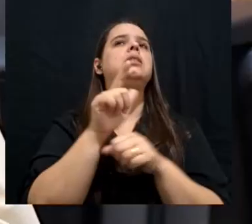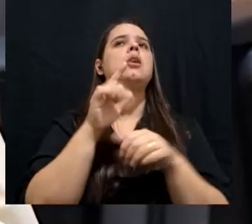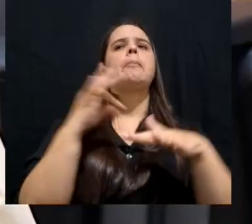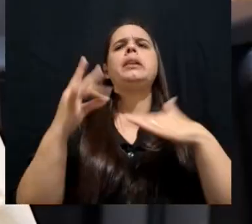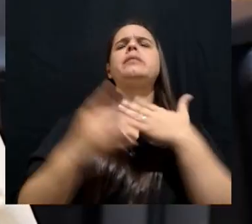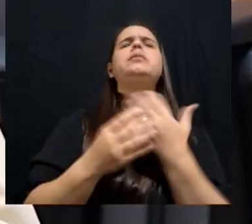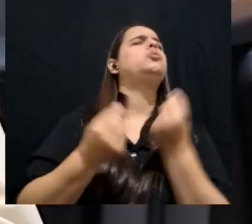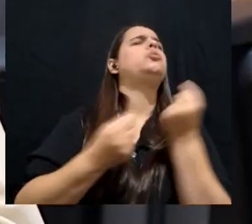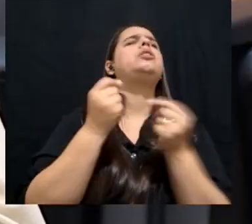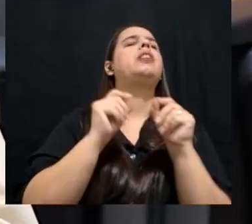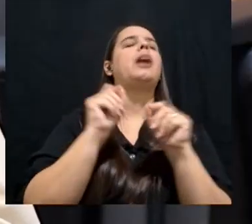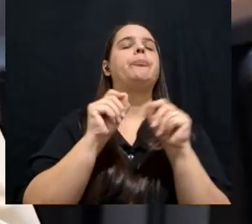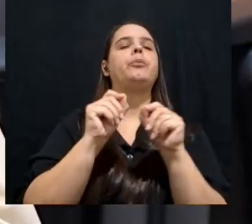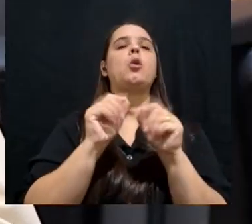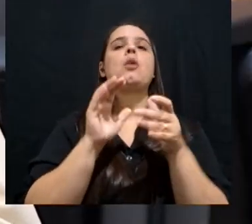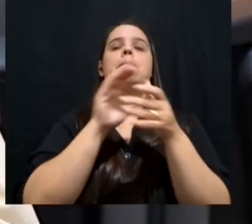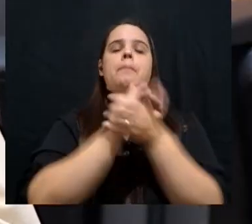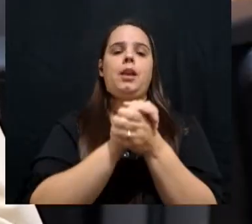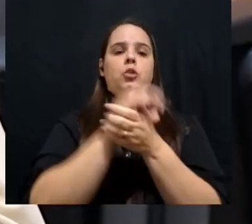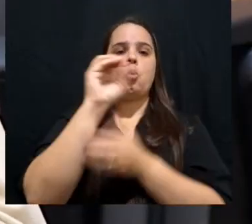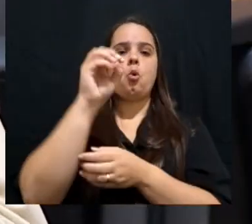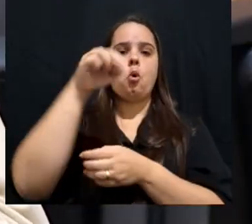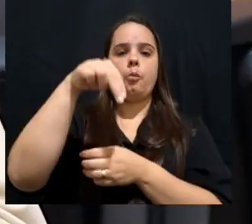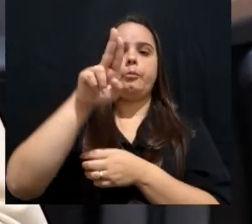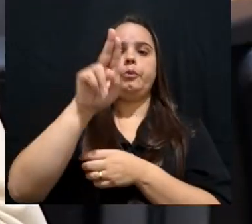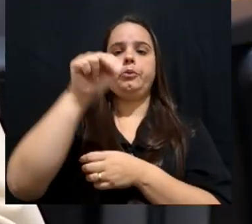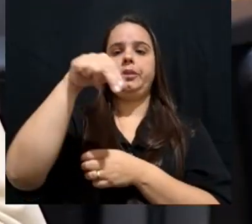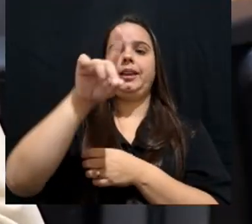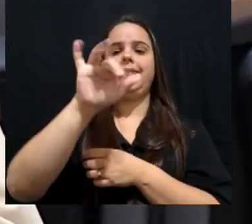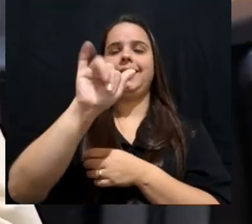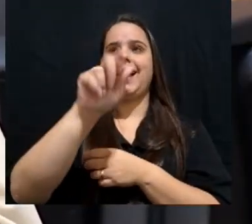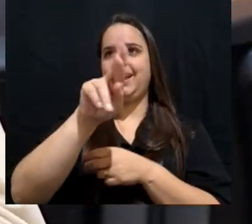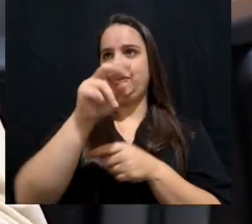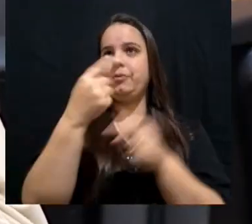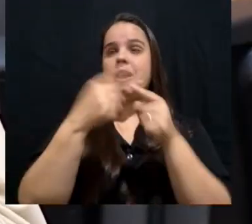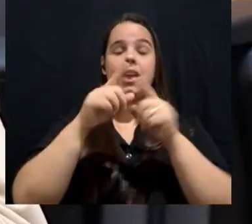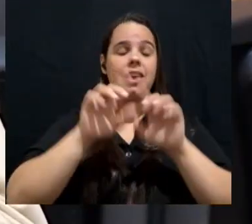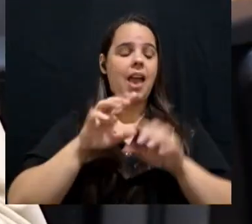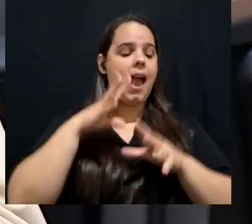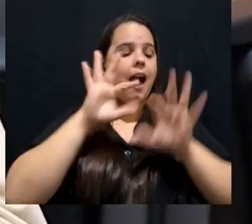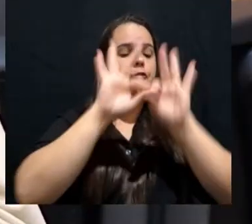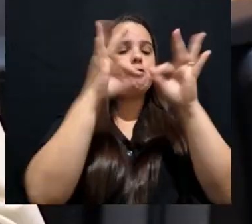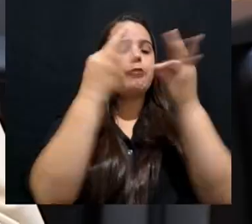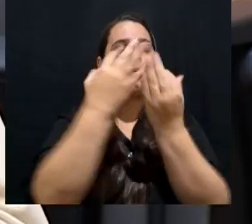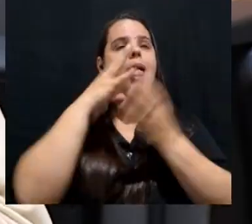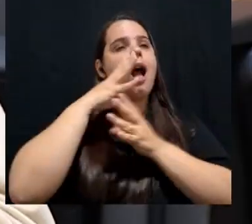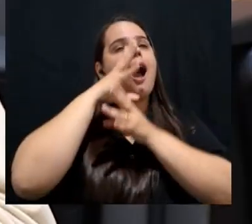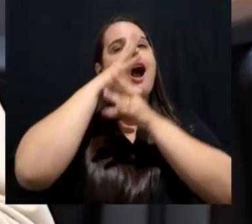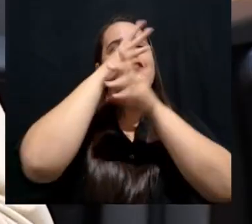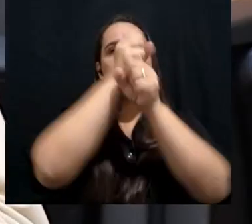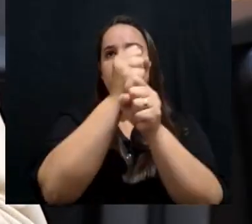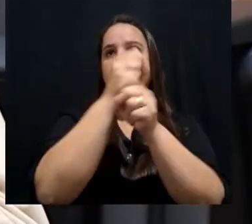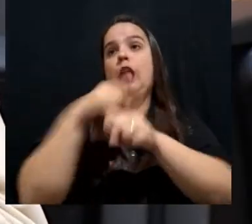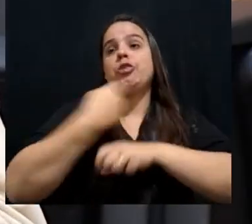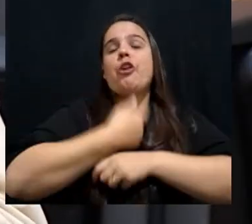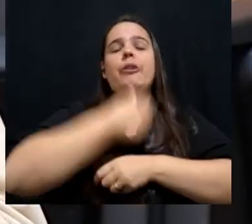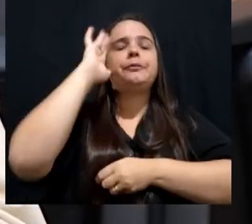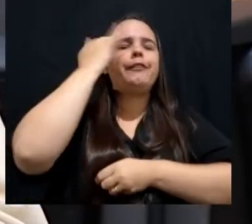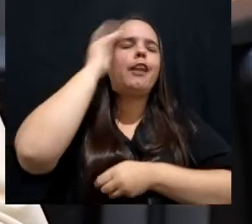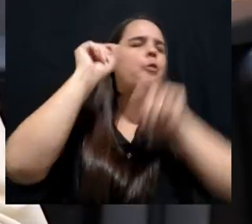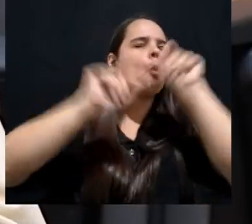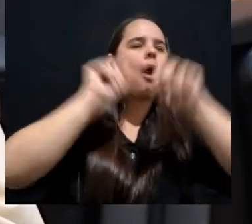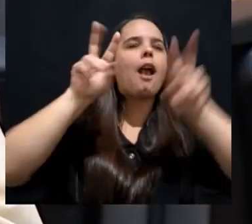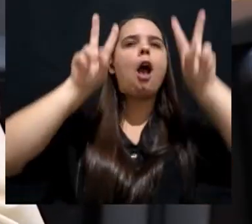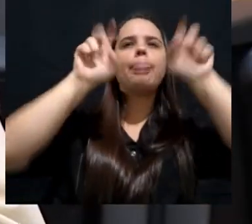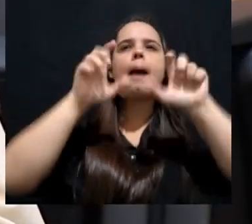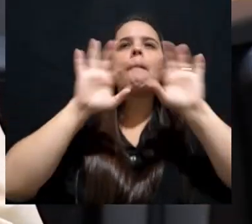casamento comunitário, né, é o fortalecimento da família. Entendemos que a família é o pilar, né, de